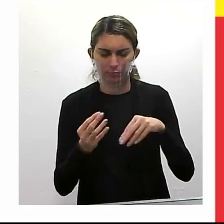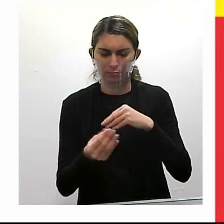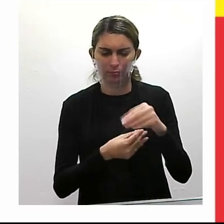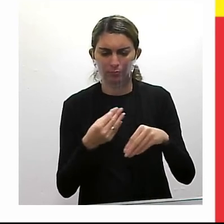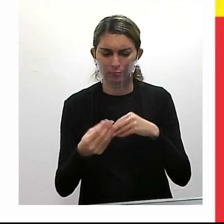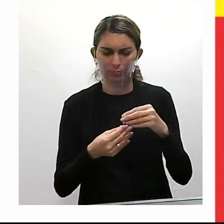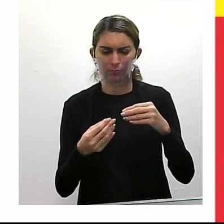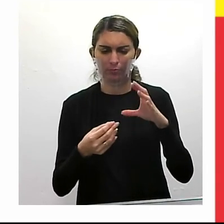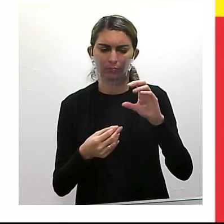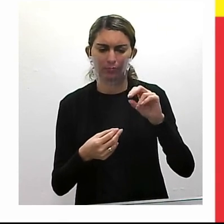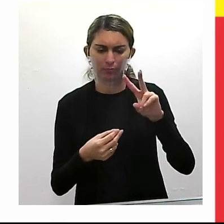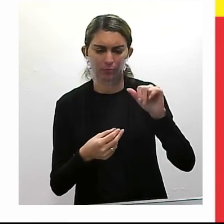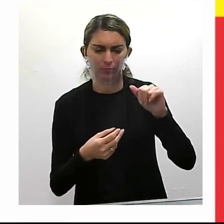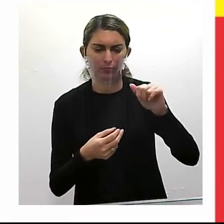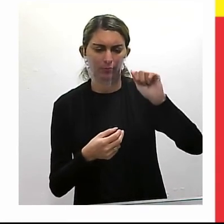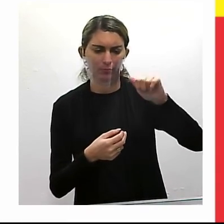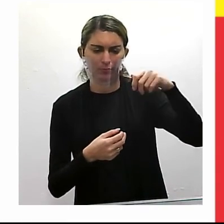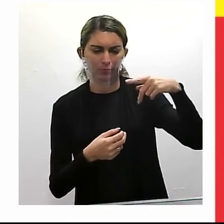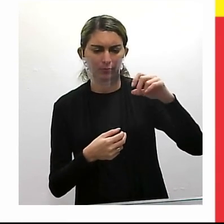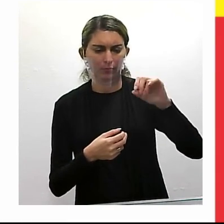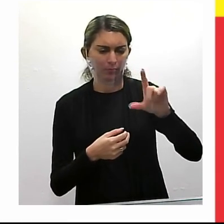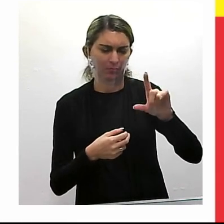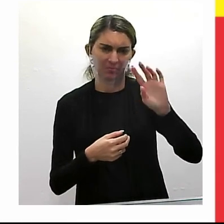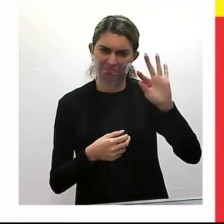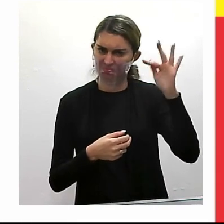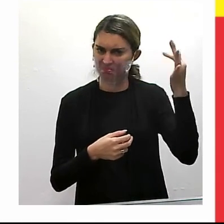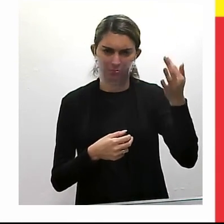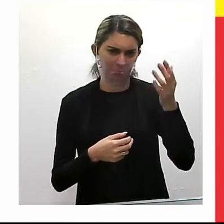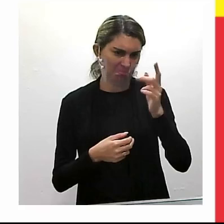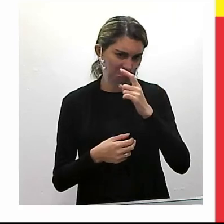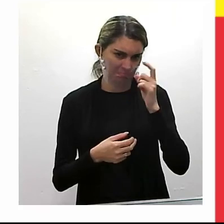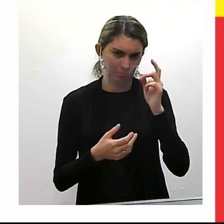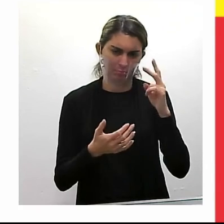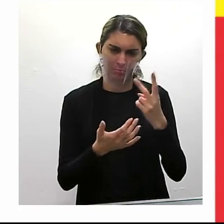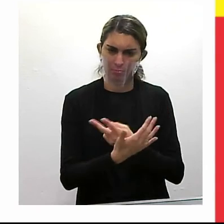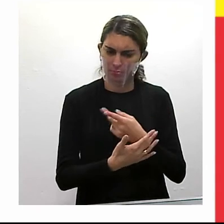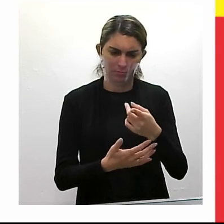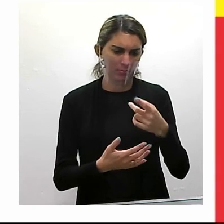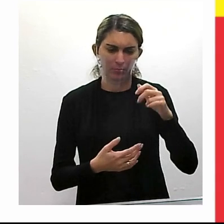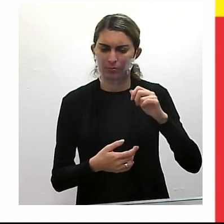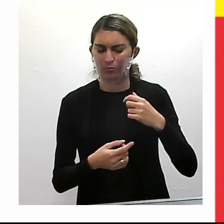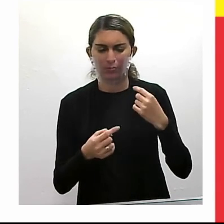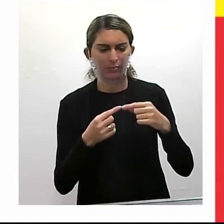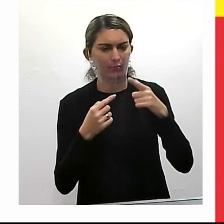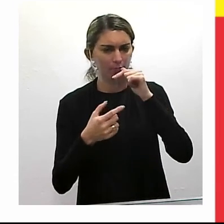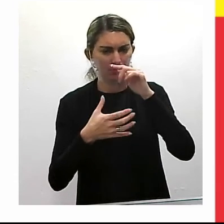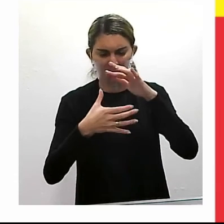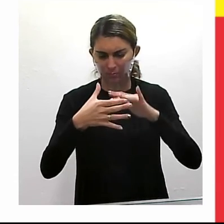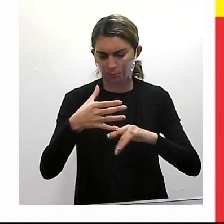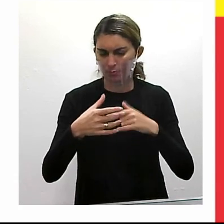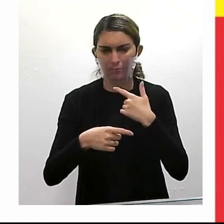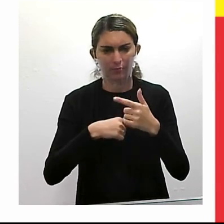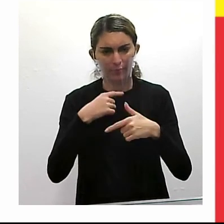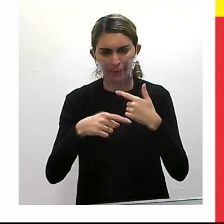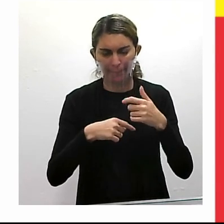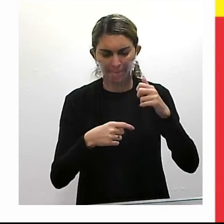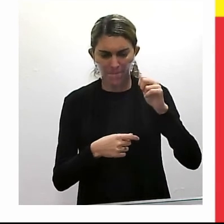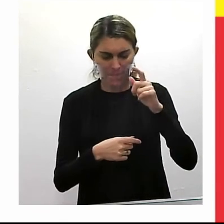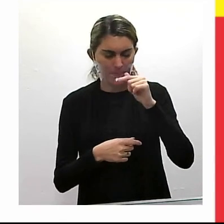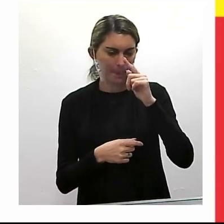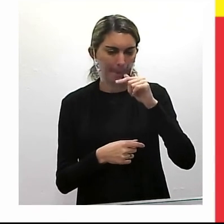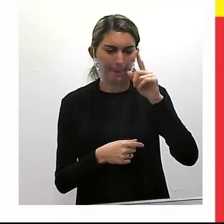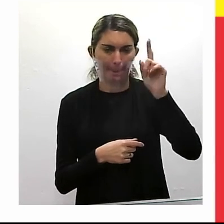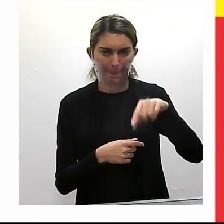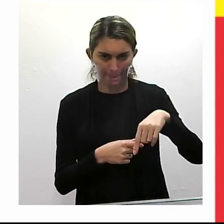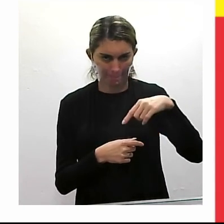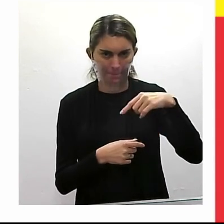substância covalente apolar. É falsa, porque se ela fosse apolar, nem em água ela dissolvia, né? A água, ela